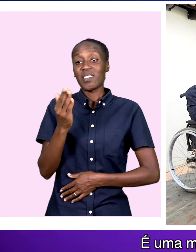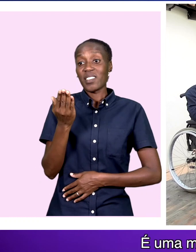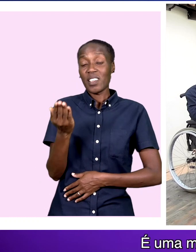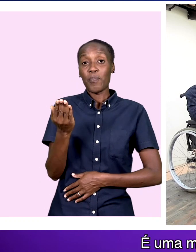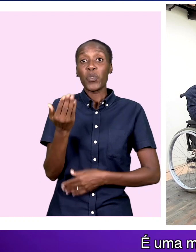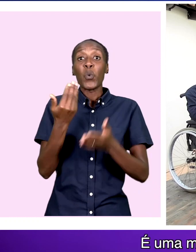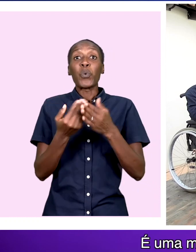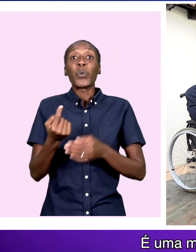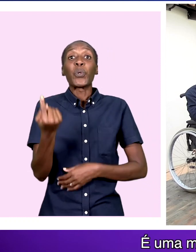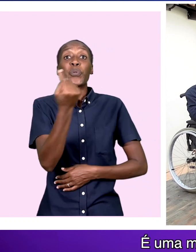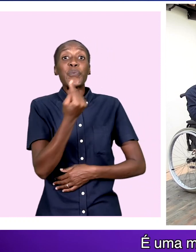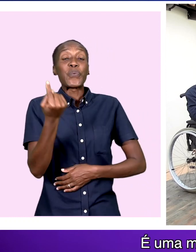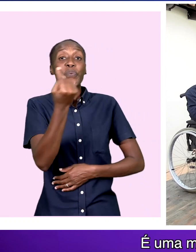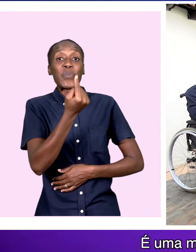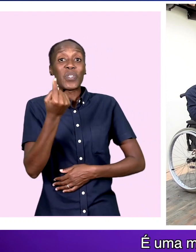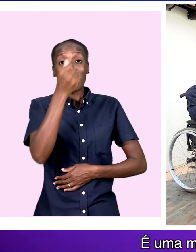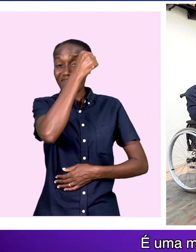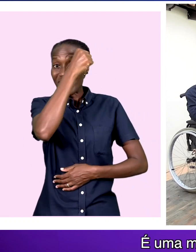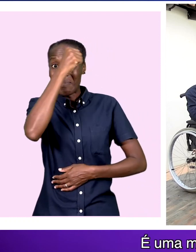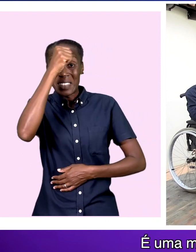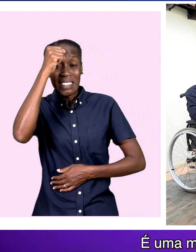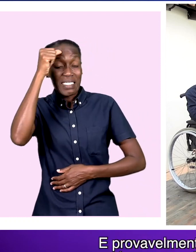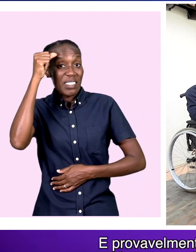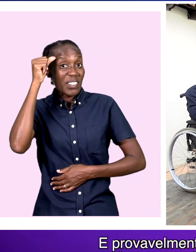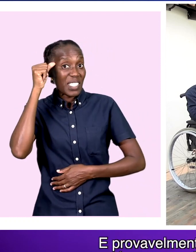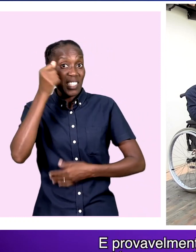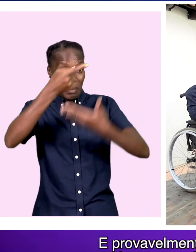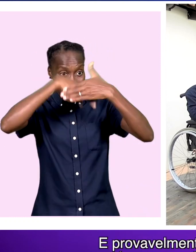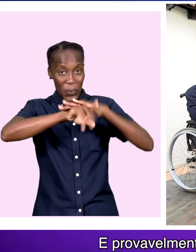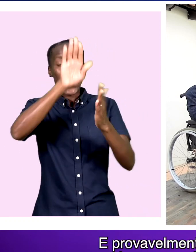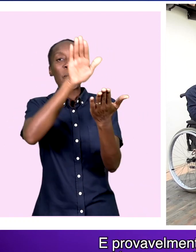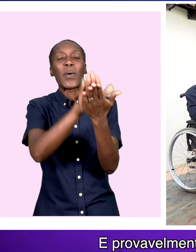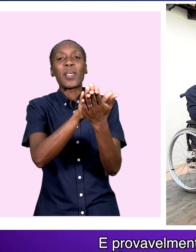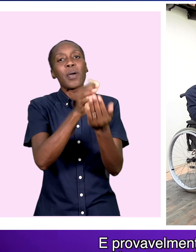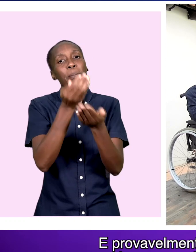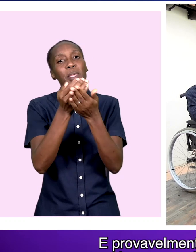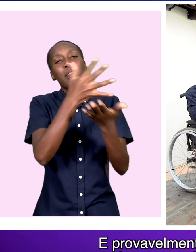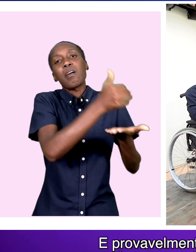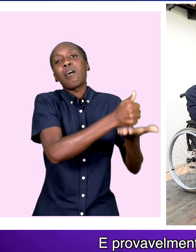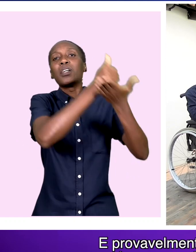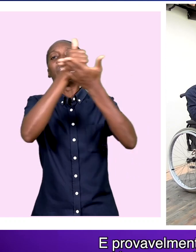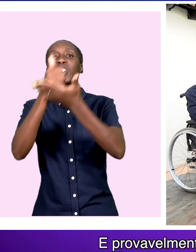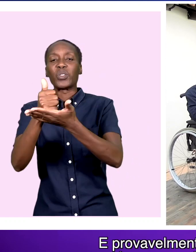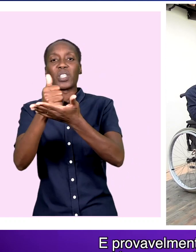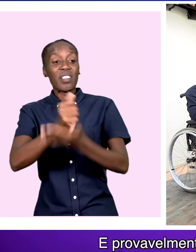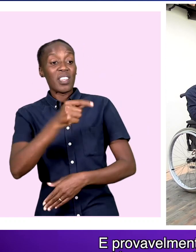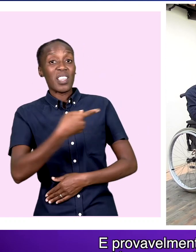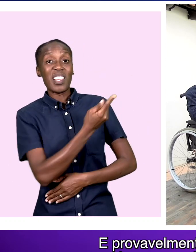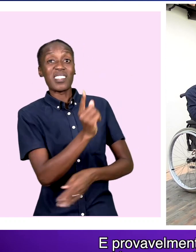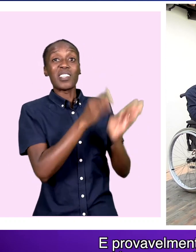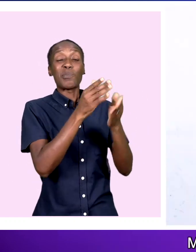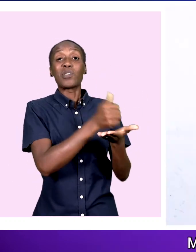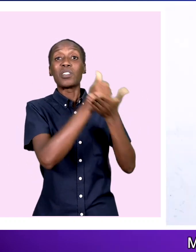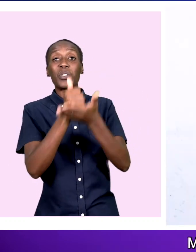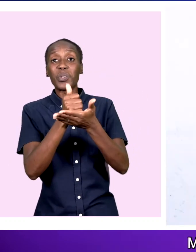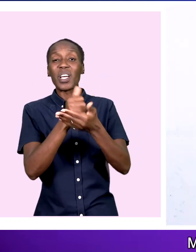é uma mobilidade dependente de terceiros. E provavelmente esses terceiros não tenham disponibilidade de tempo para acompanhar a todo momento essas